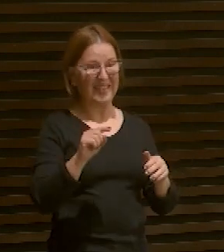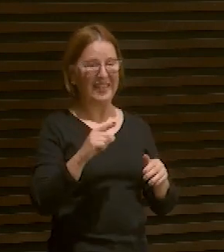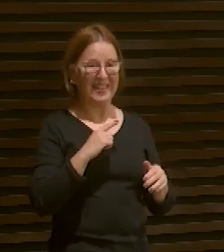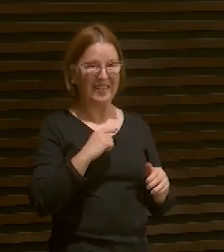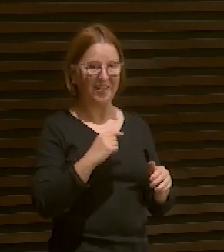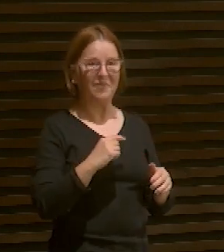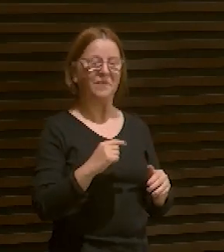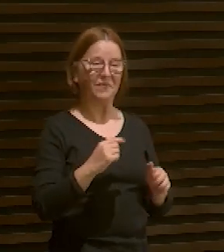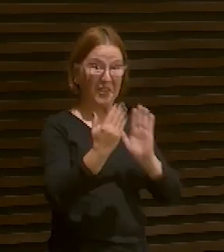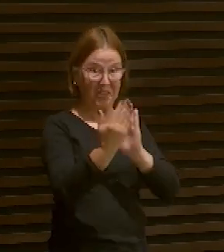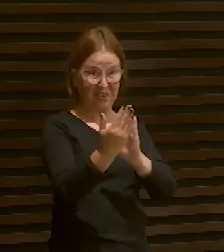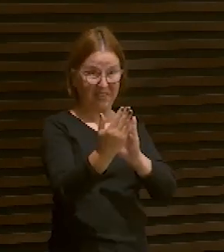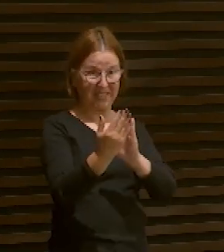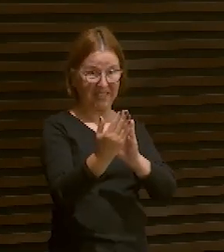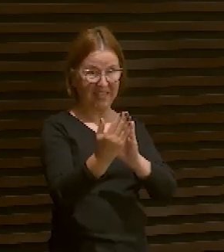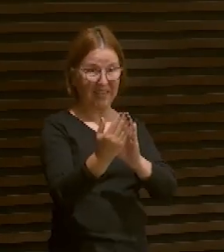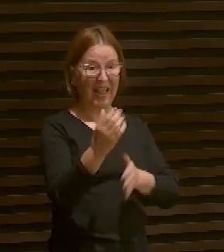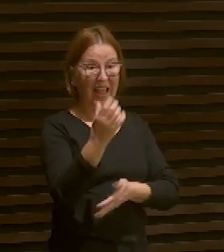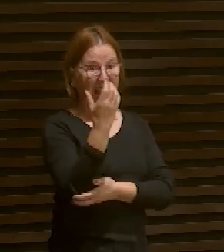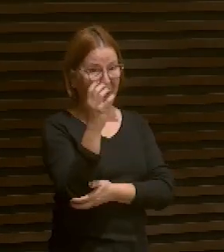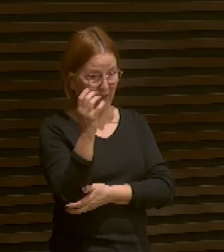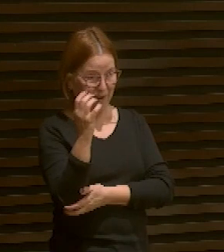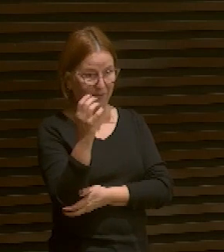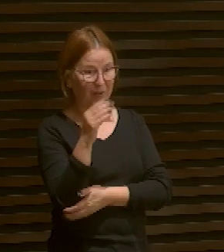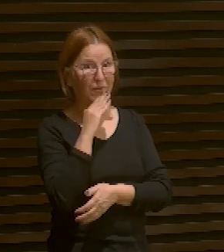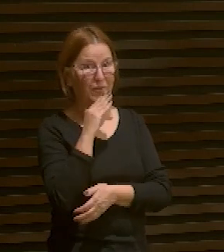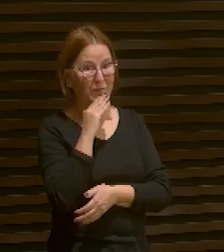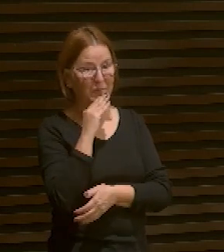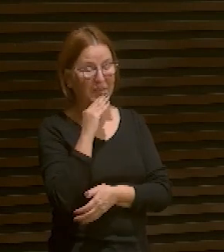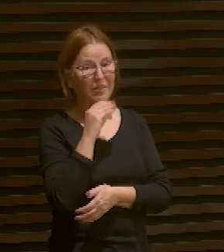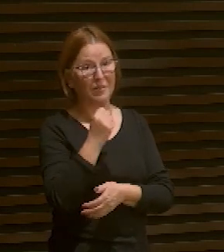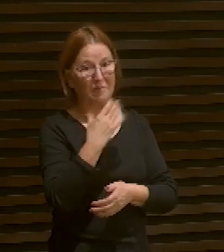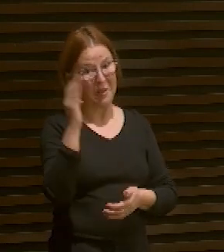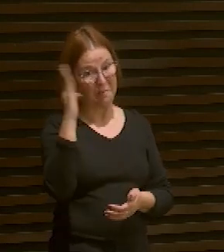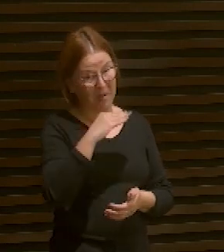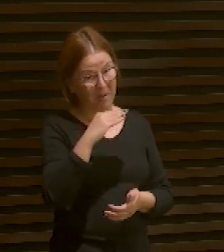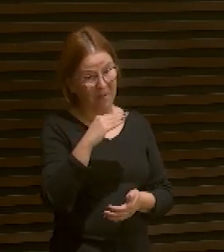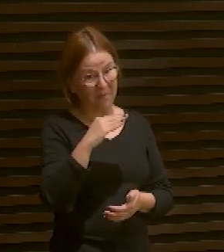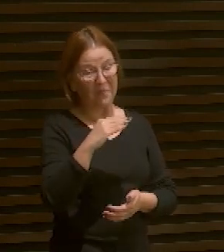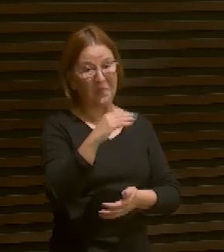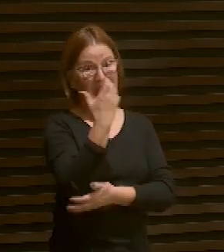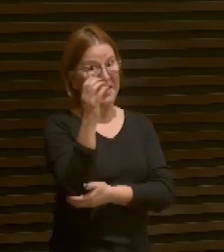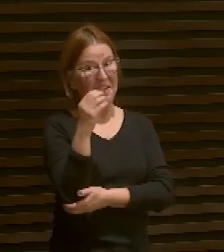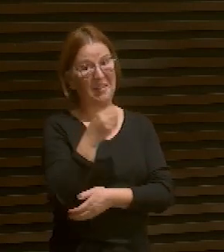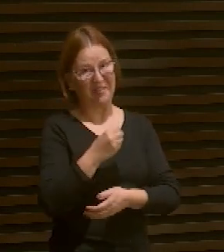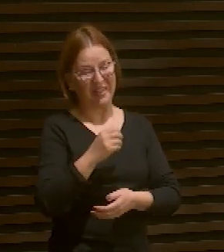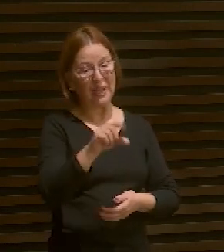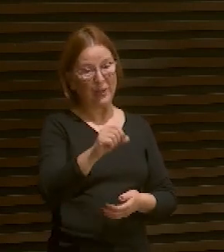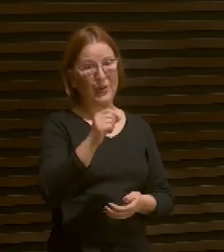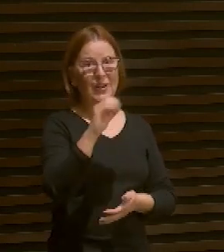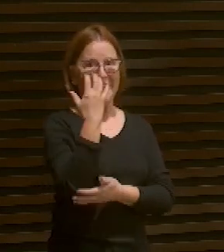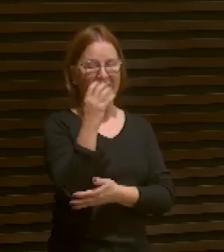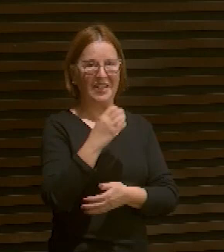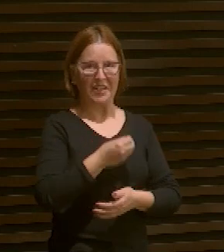do conhecimento do bem e do mal. Escolhe, pois, a árvore da vida. Porque a árvore do conhecimento do bem e do mal,